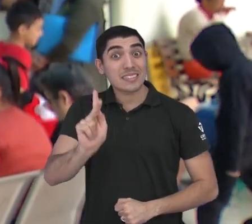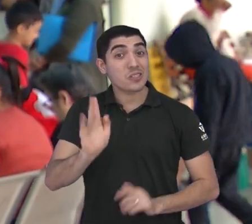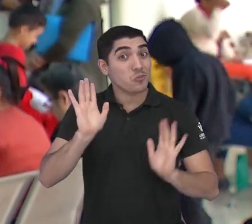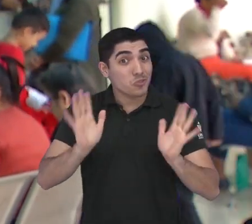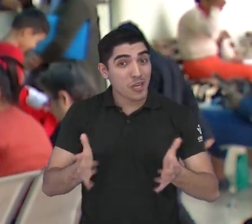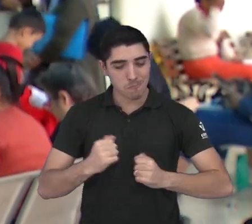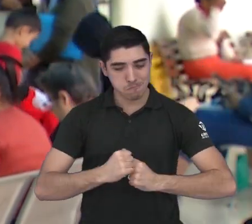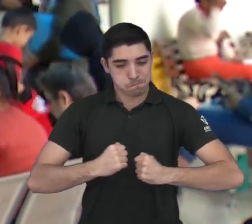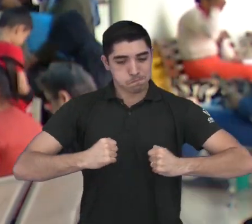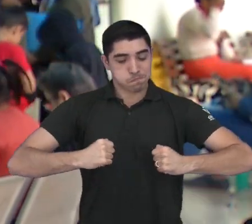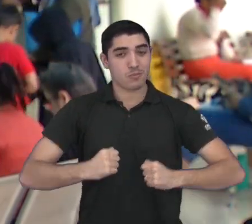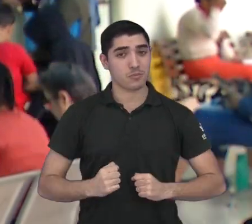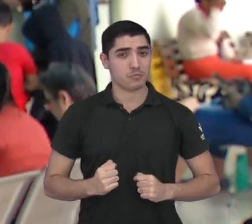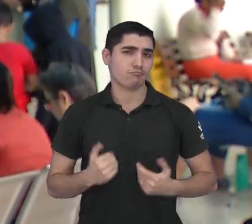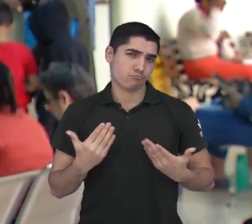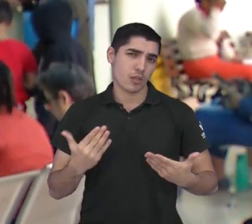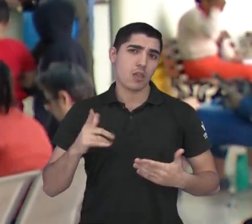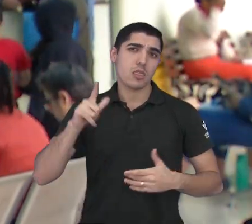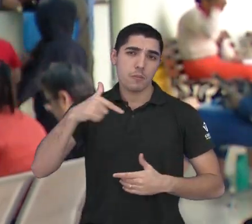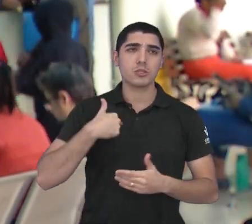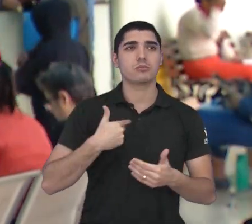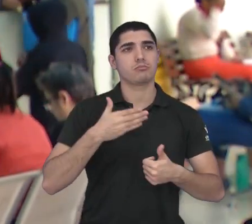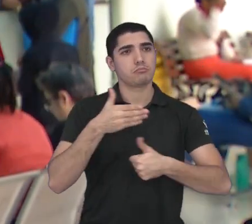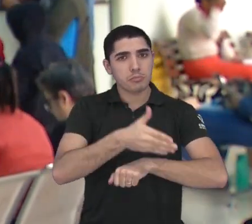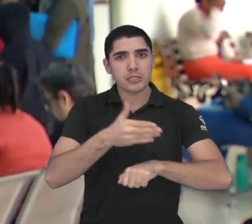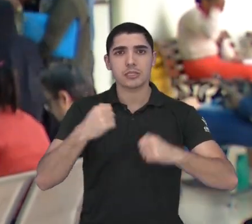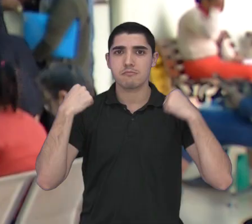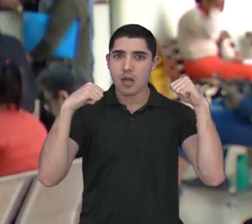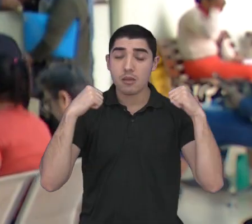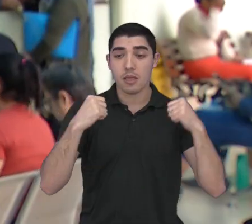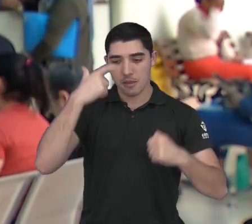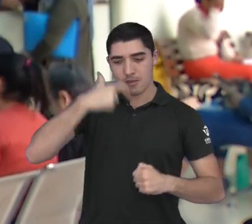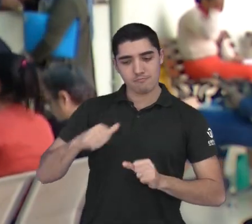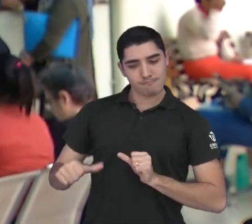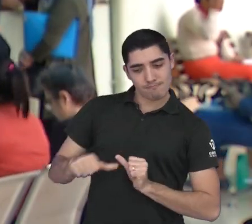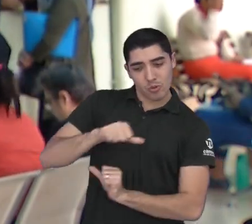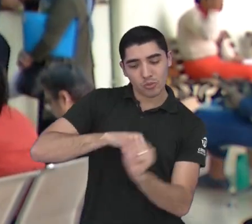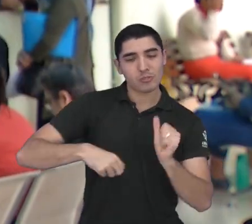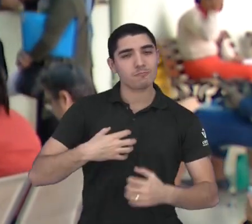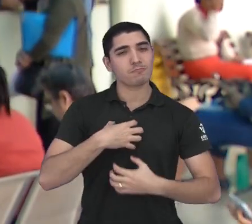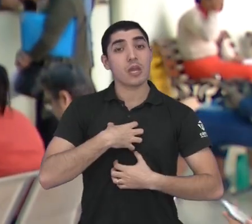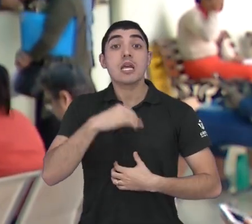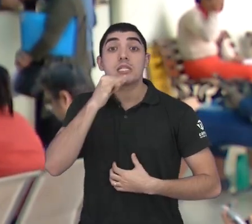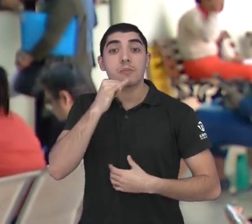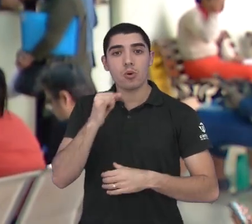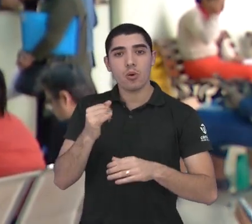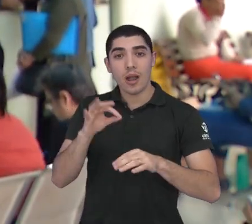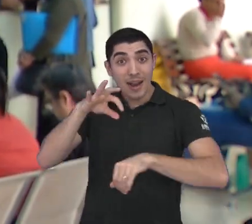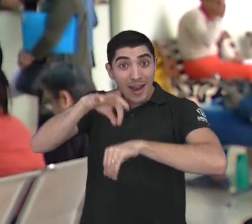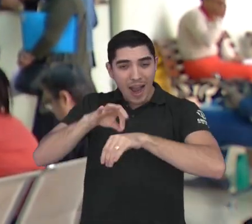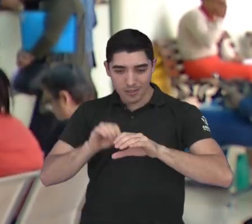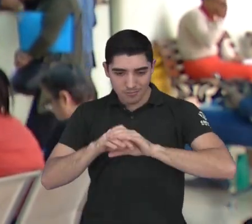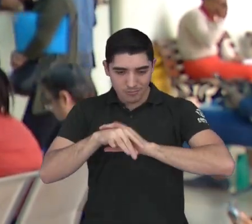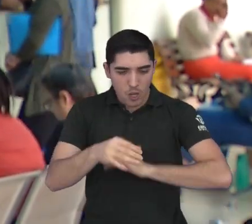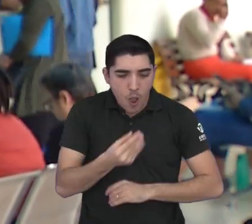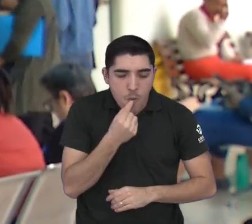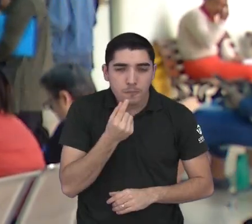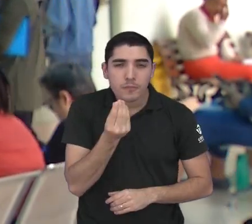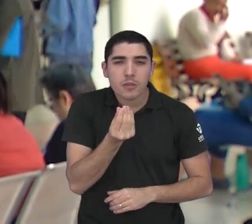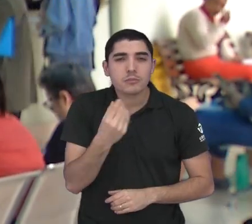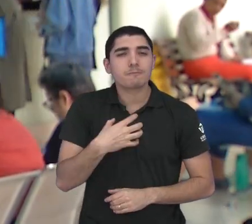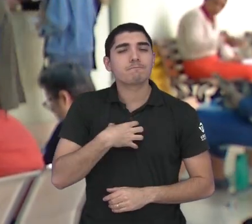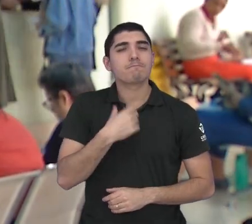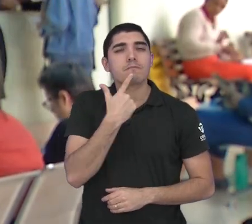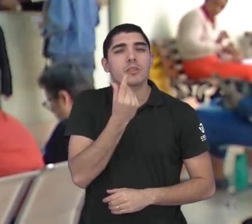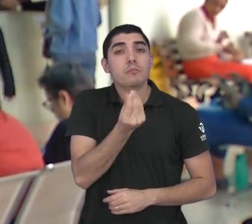quilos. Mas você vai, né, fazendo uma academia, você muda, é muito bom, você sente o gosto de uma carne moída,